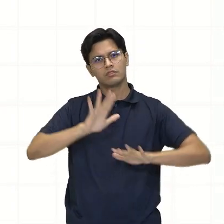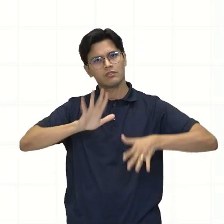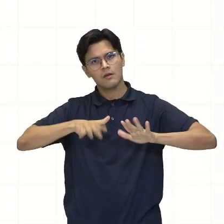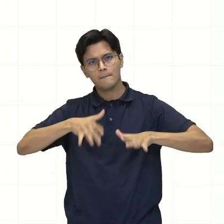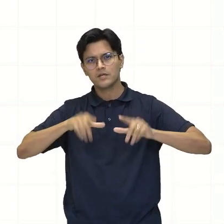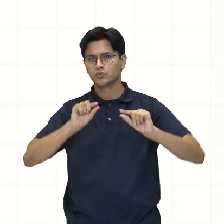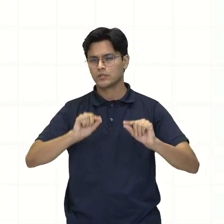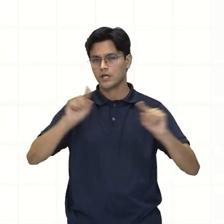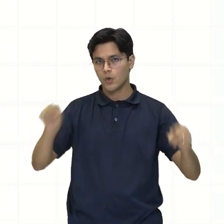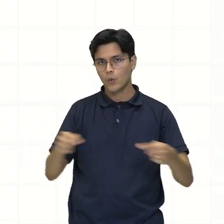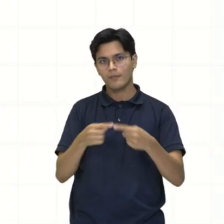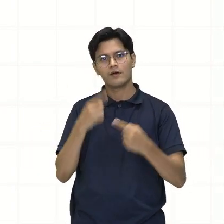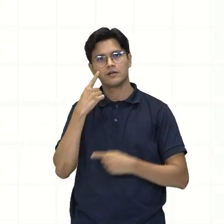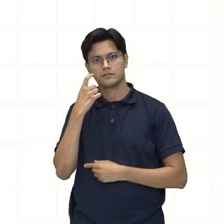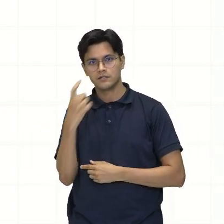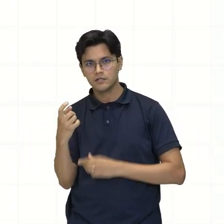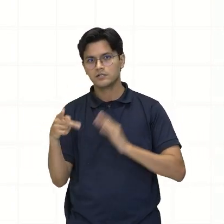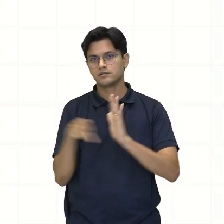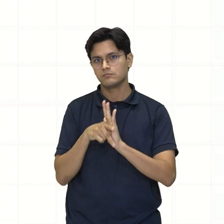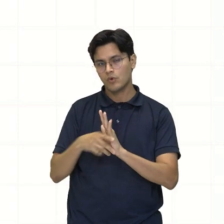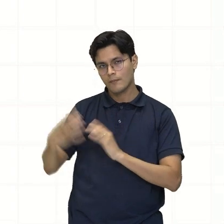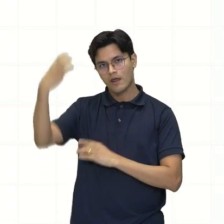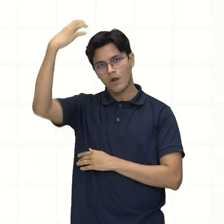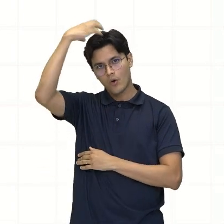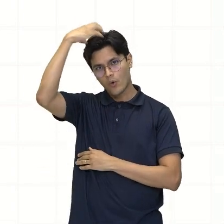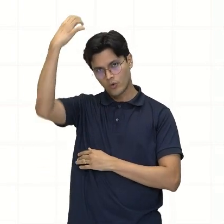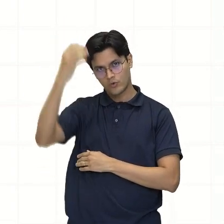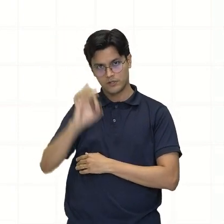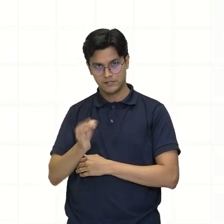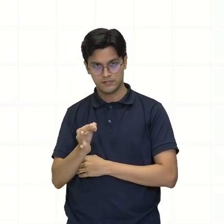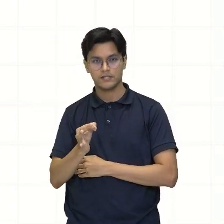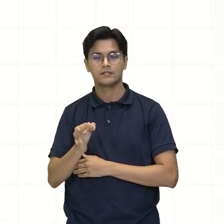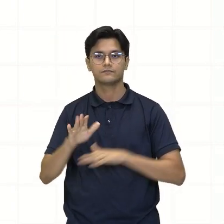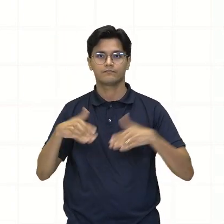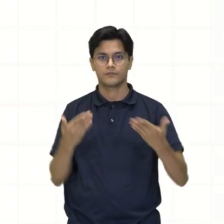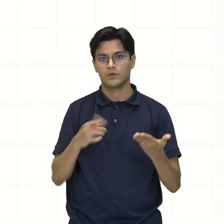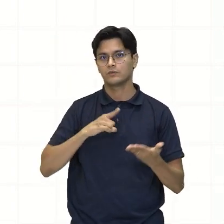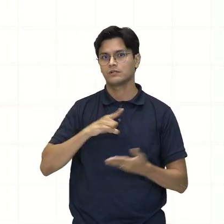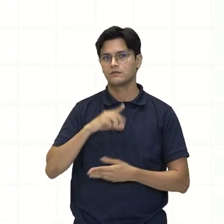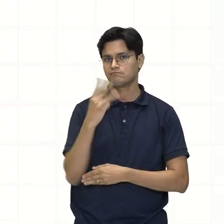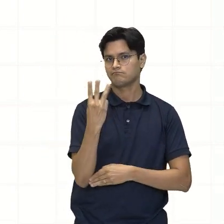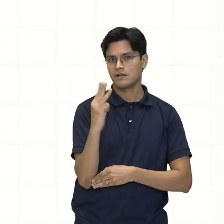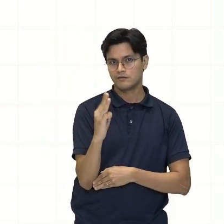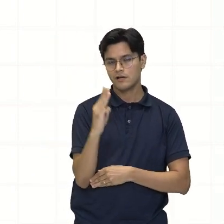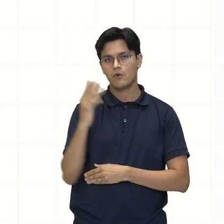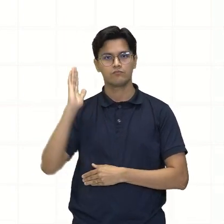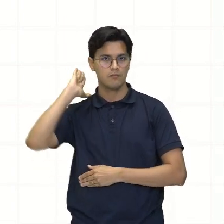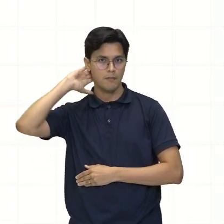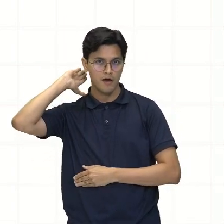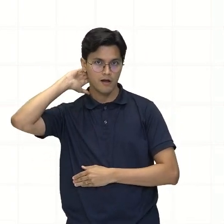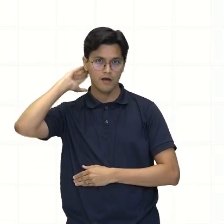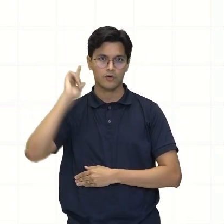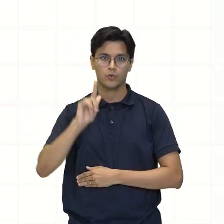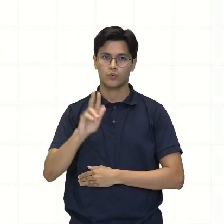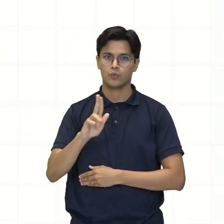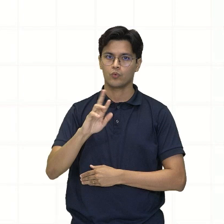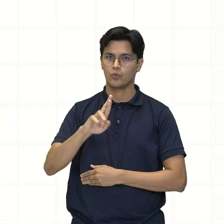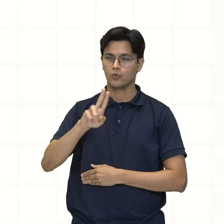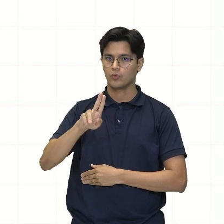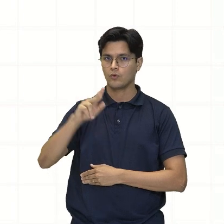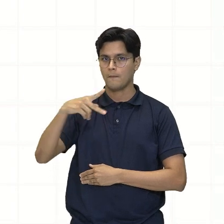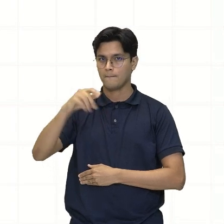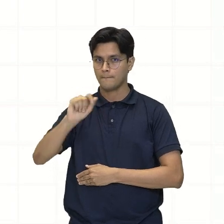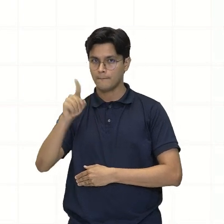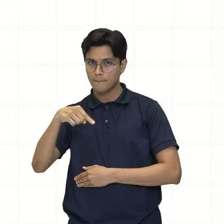E aí a gente observa, Maranhão, Pará, Gurupá, sob o controle aqui da coroa